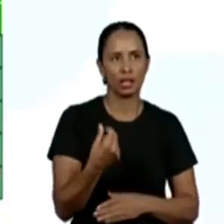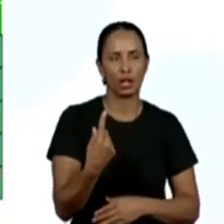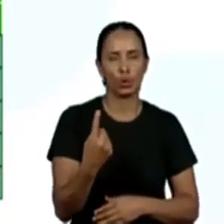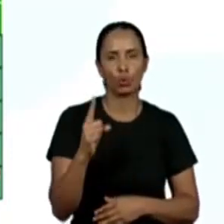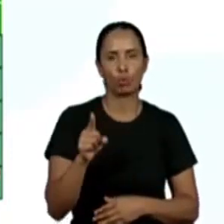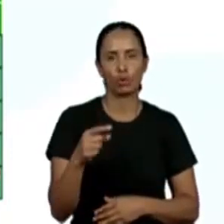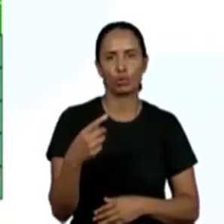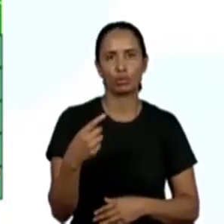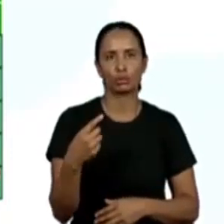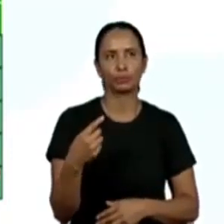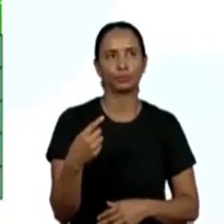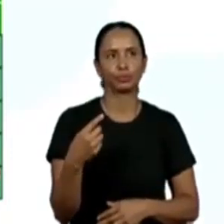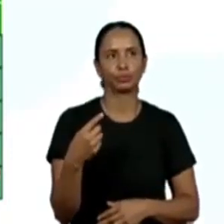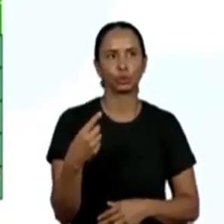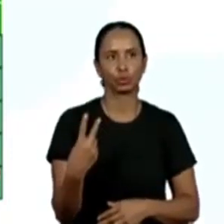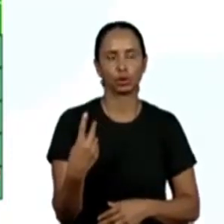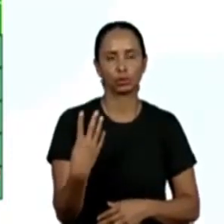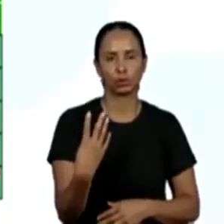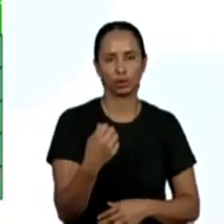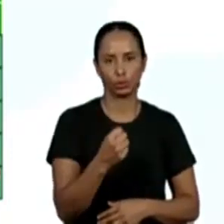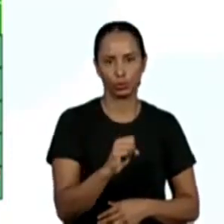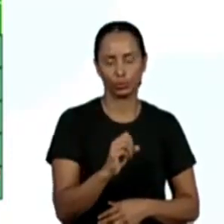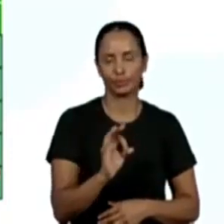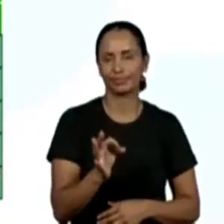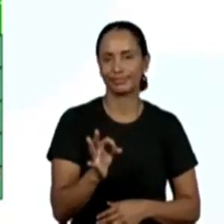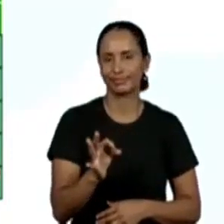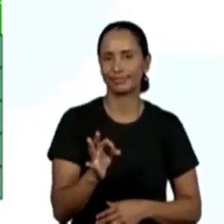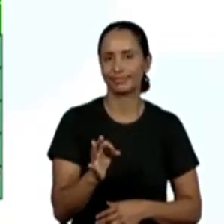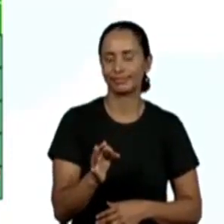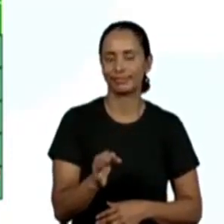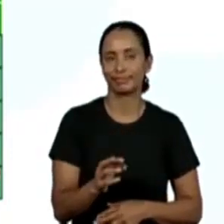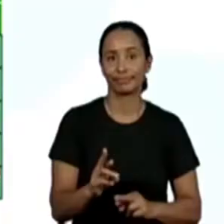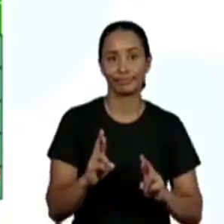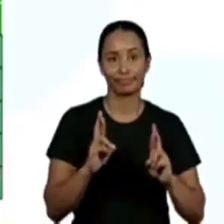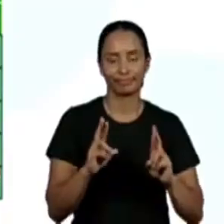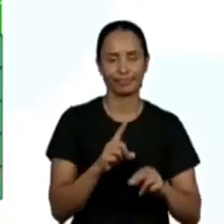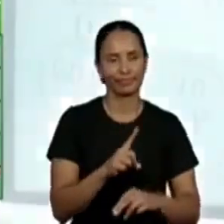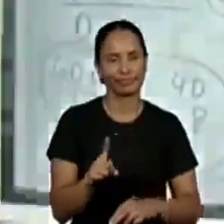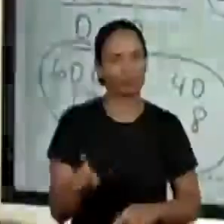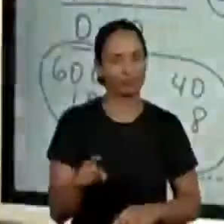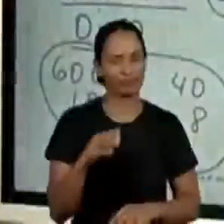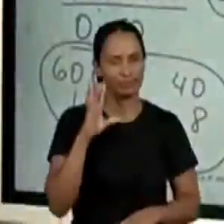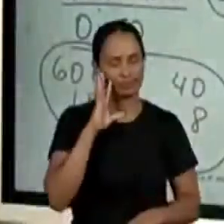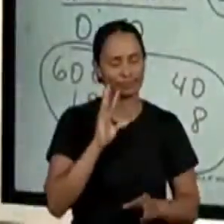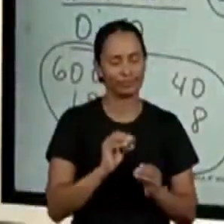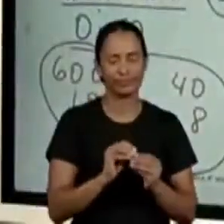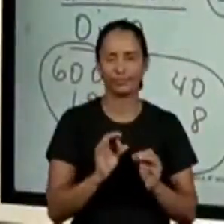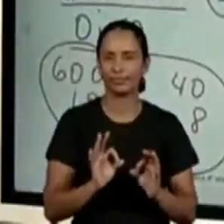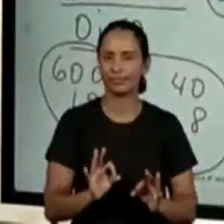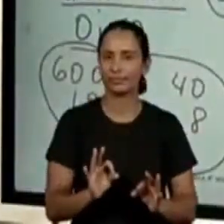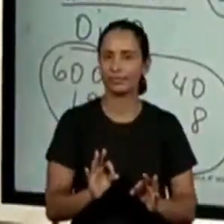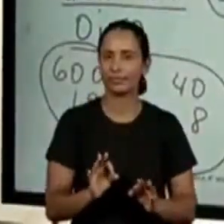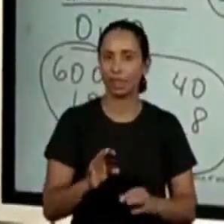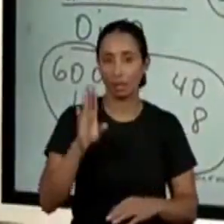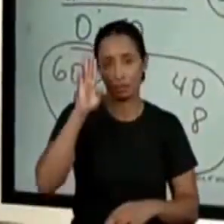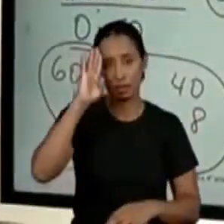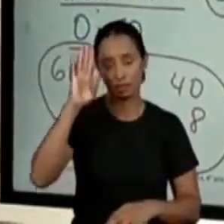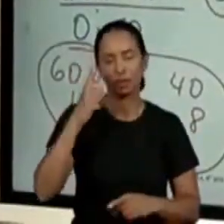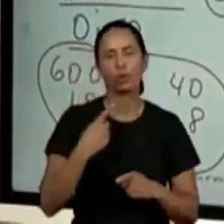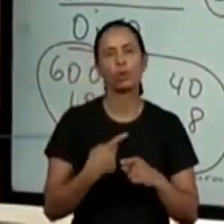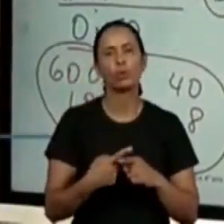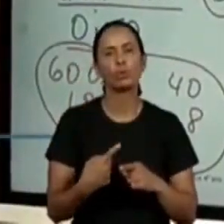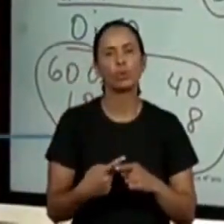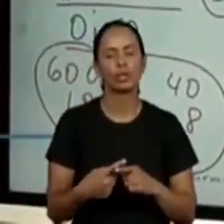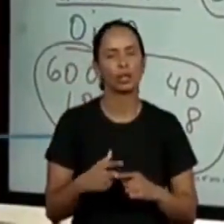61.248. Seria mais ou menos essa ideia aí. Espero que vocês tenham entendido, principalmente porque ele vai começar, é um